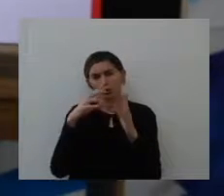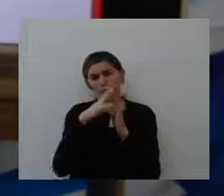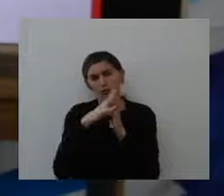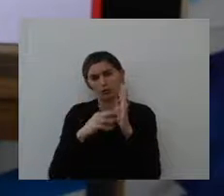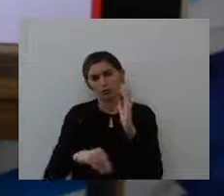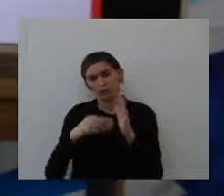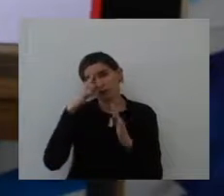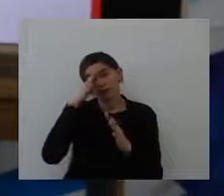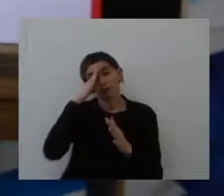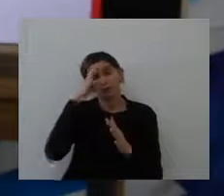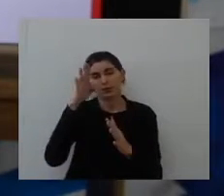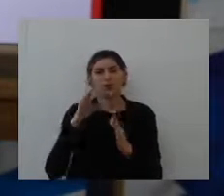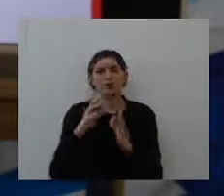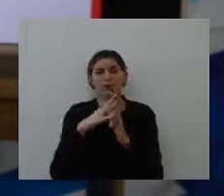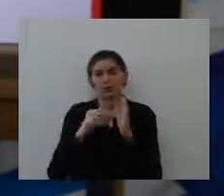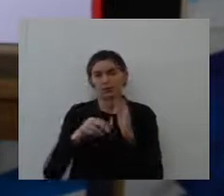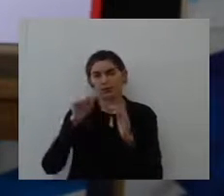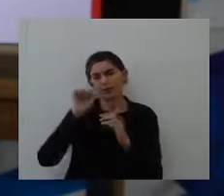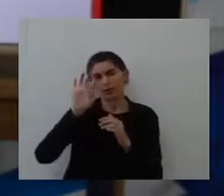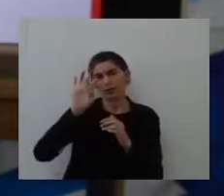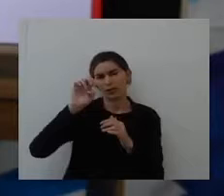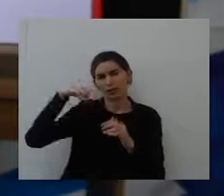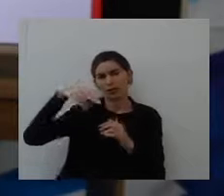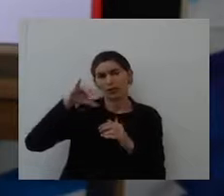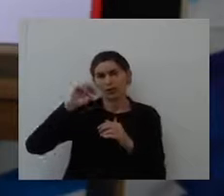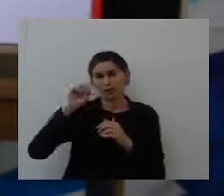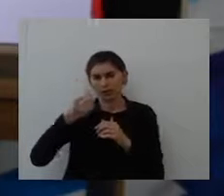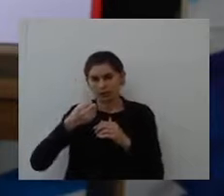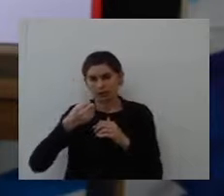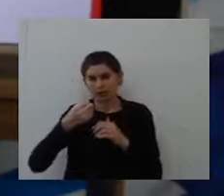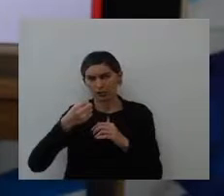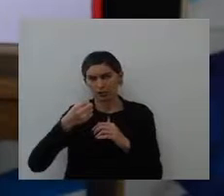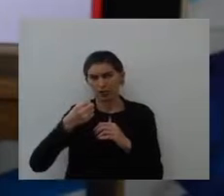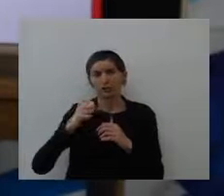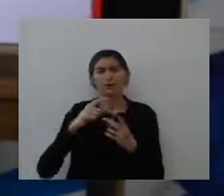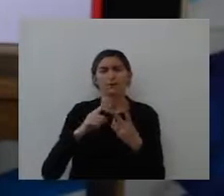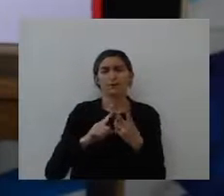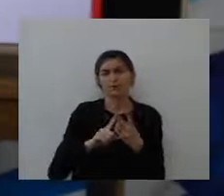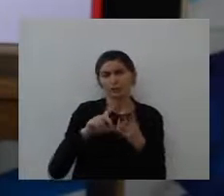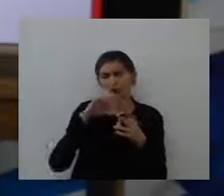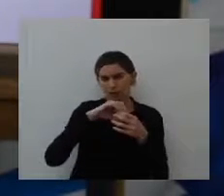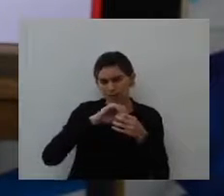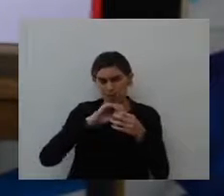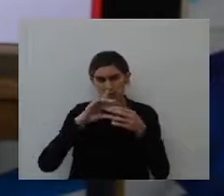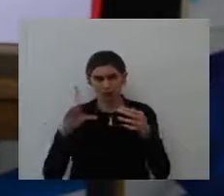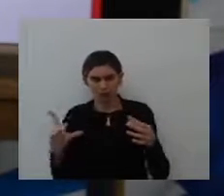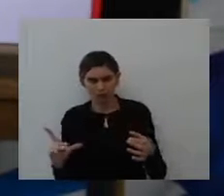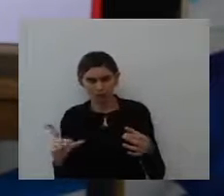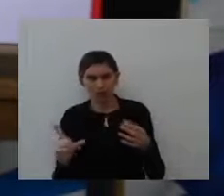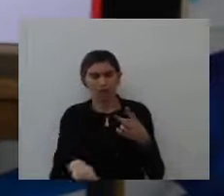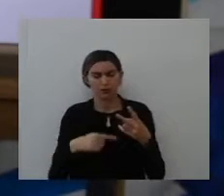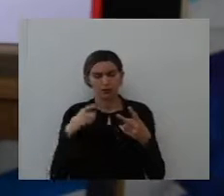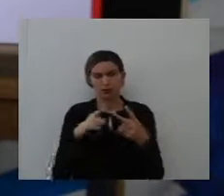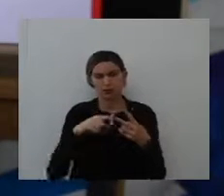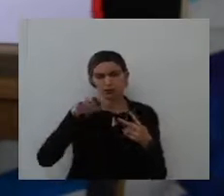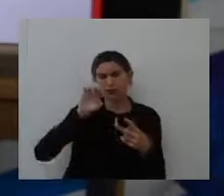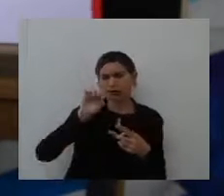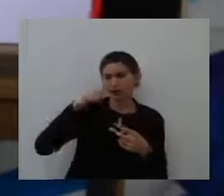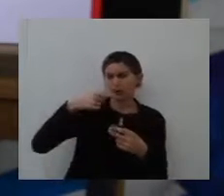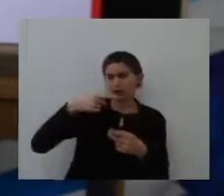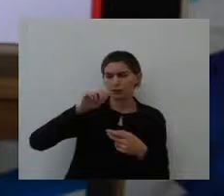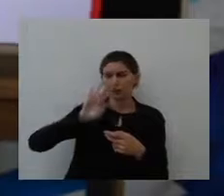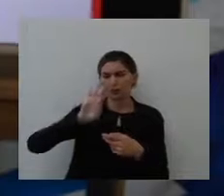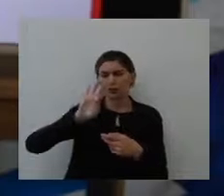principais. A ateniense, a Atenas, de base democrática, e a espartana,